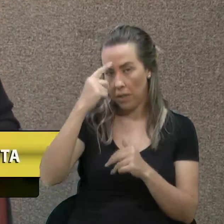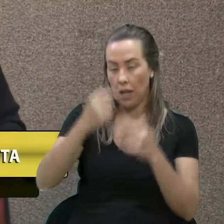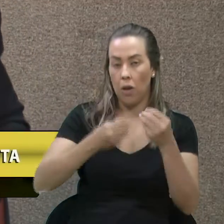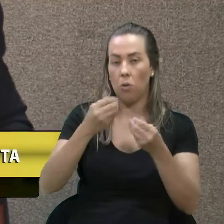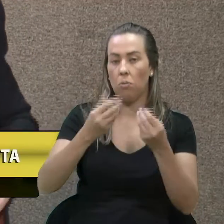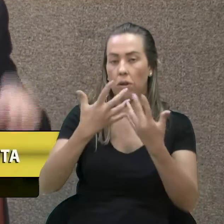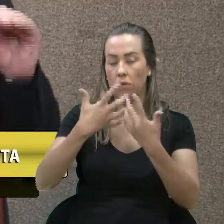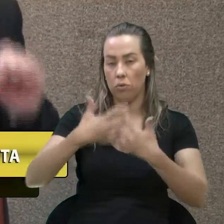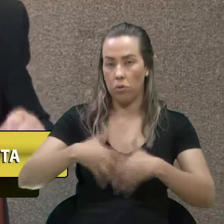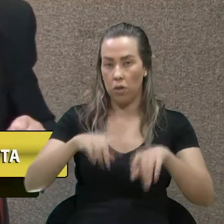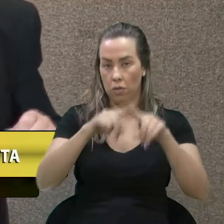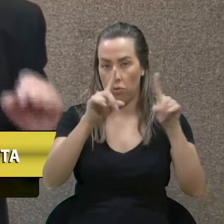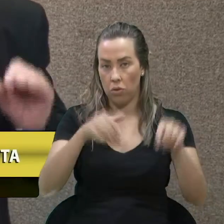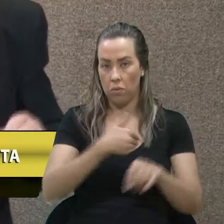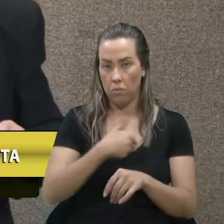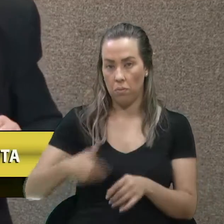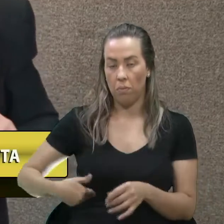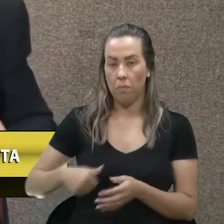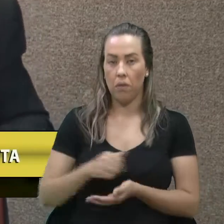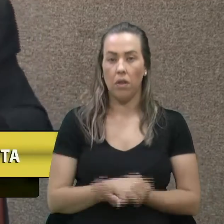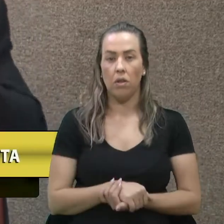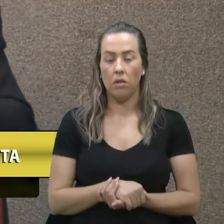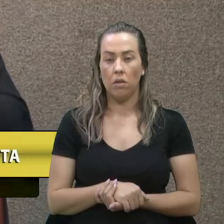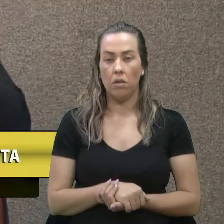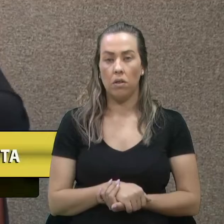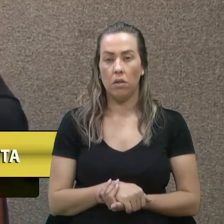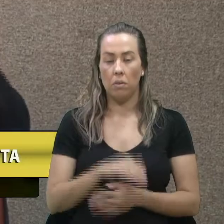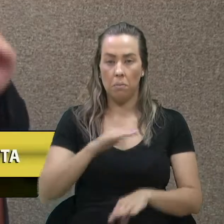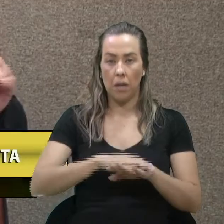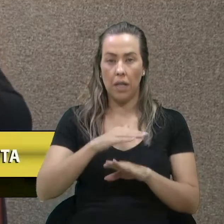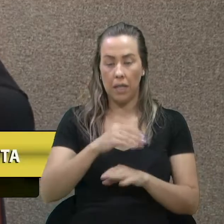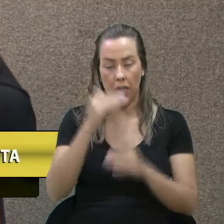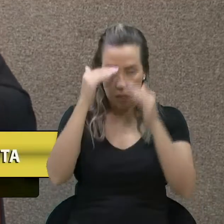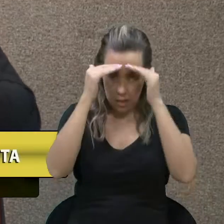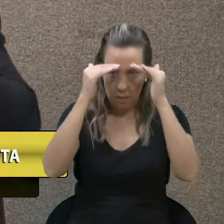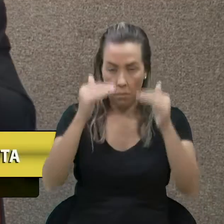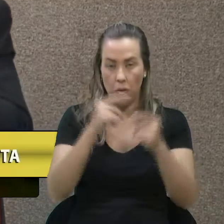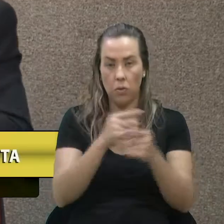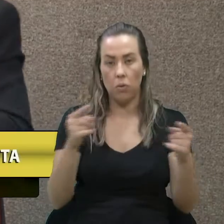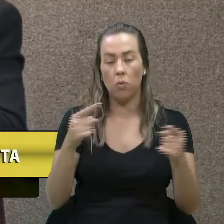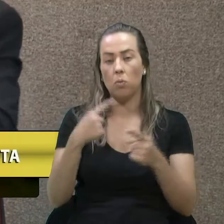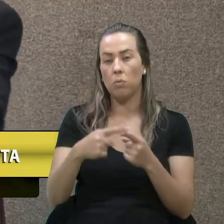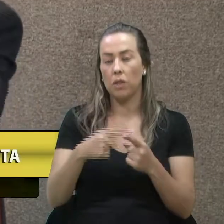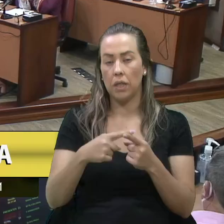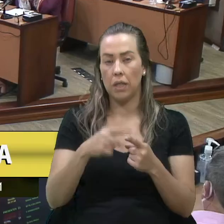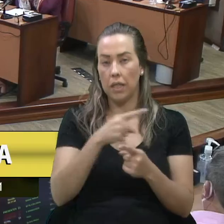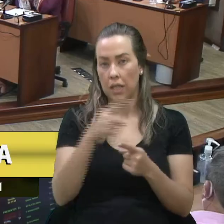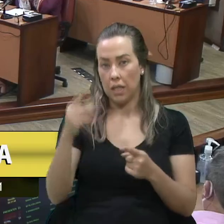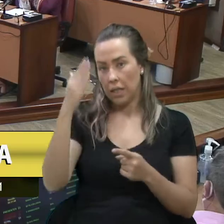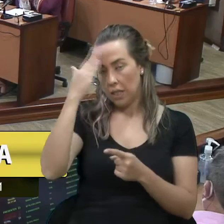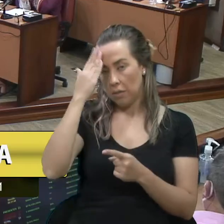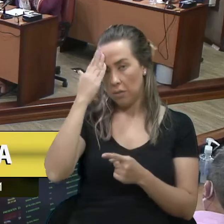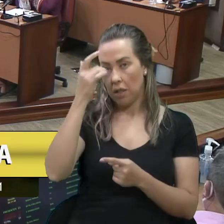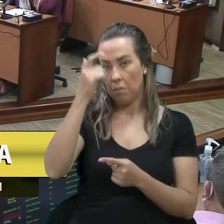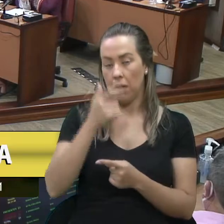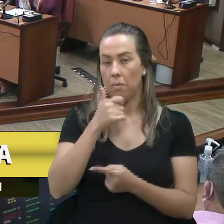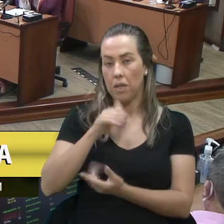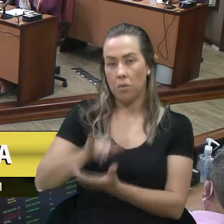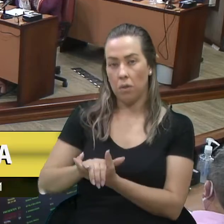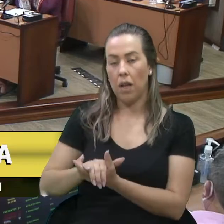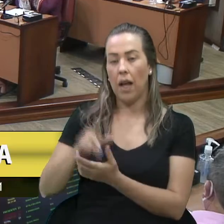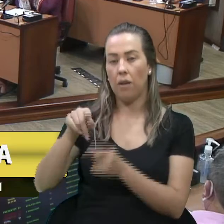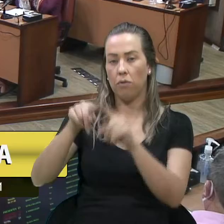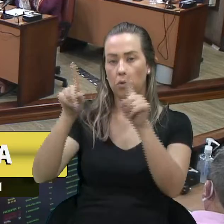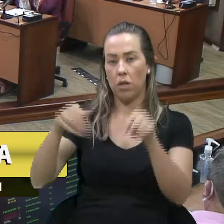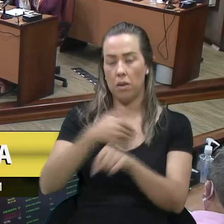funcionalismo público. Mas desde já eu deixo aqui o meu mais profundo respeito. Até porque, para quem não sabe, a minha esposa é